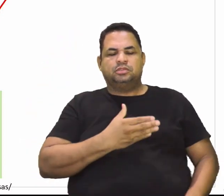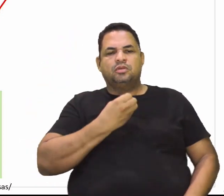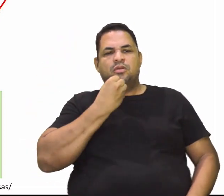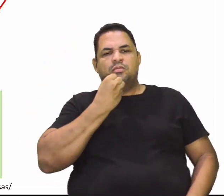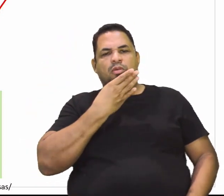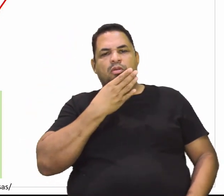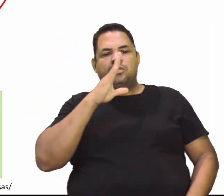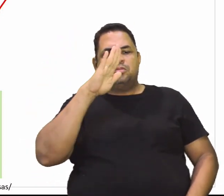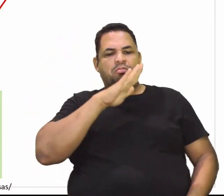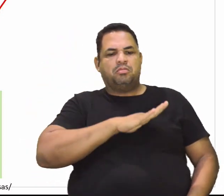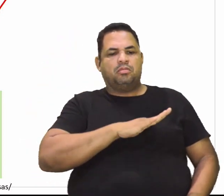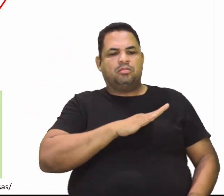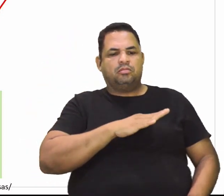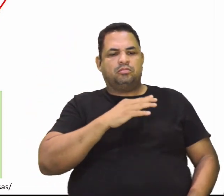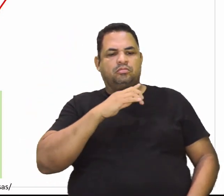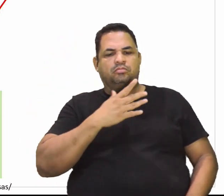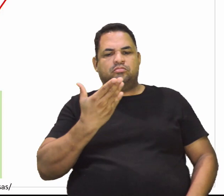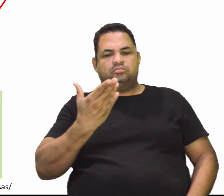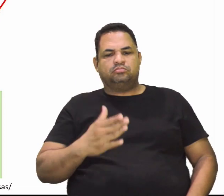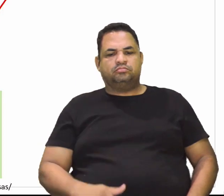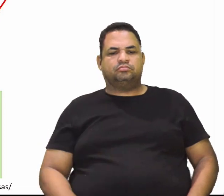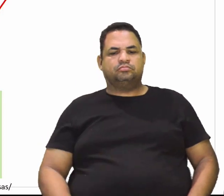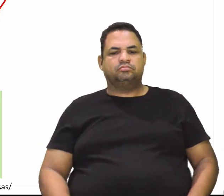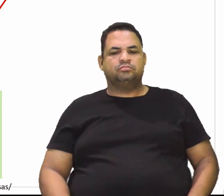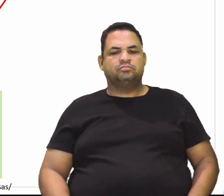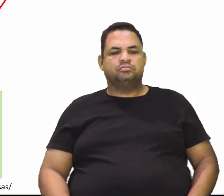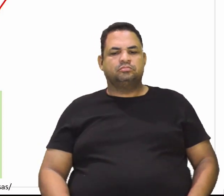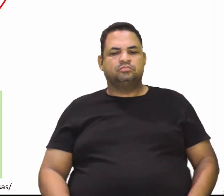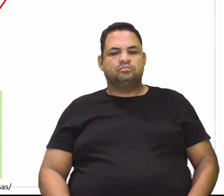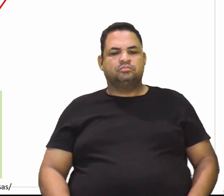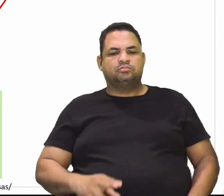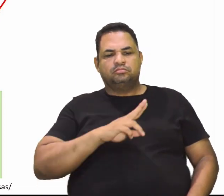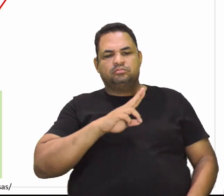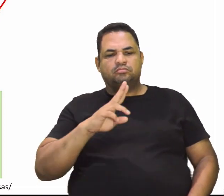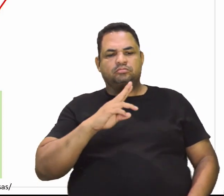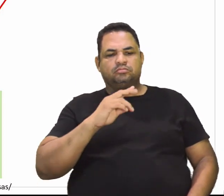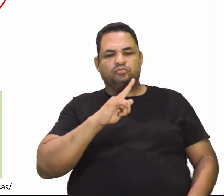dualismo trabalha muito com bem e com mal. E tinha o nome de